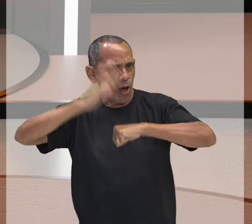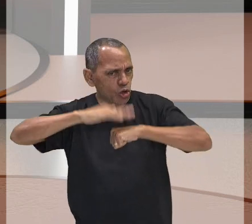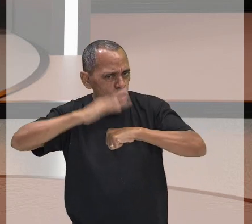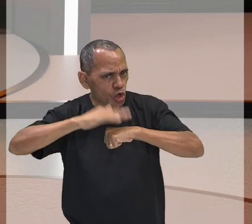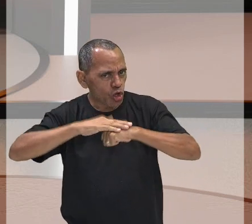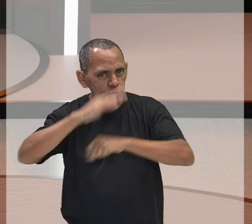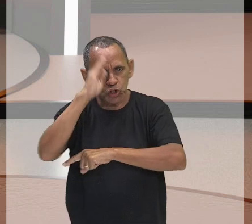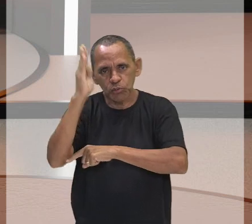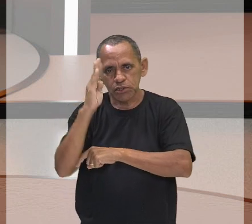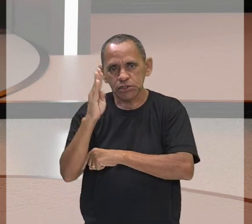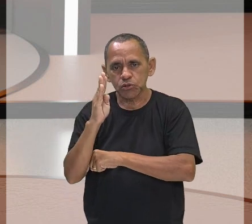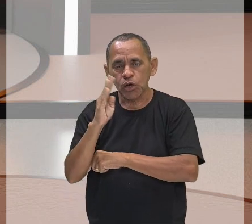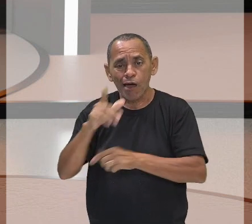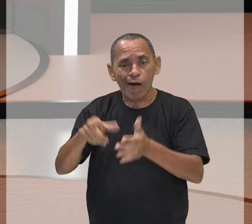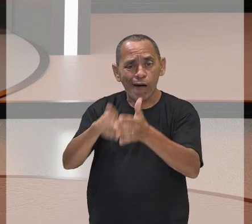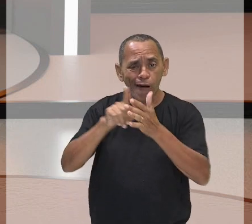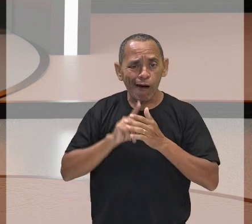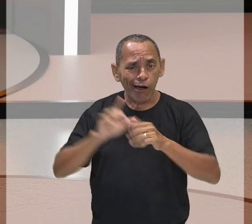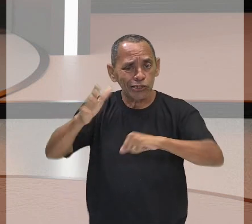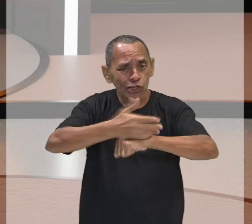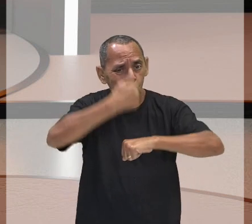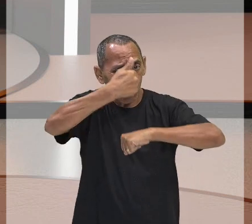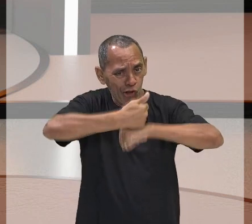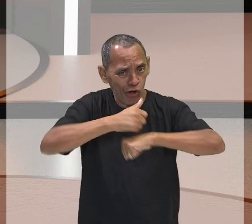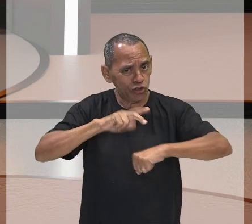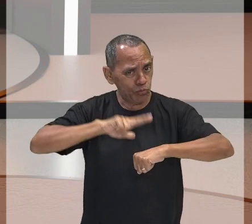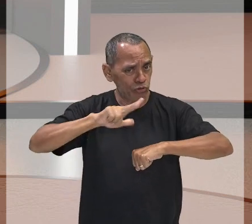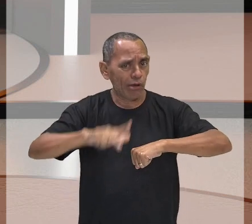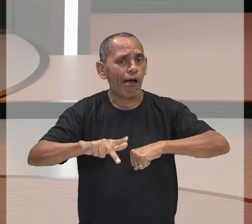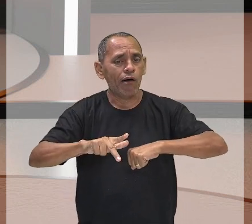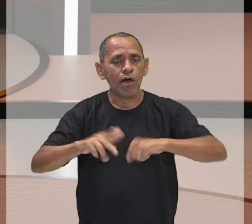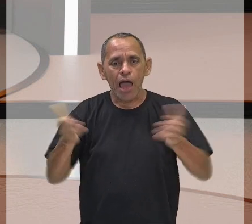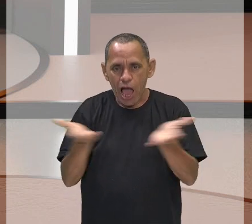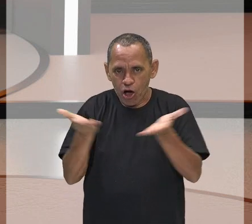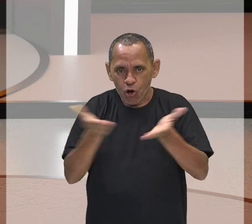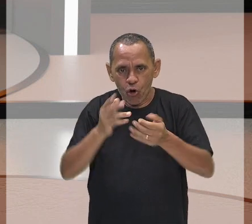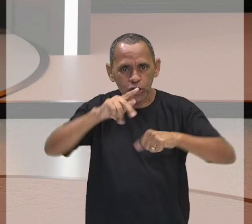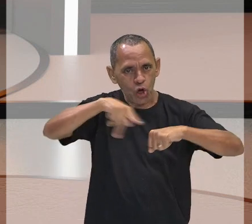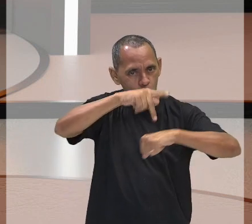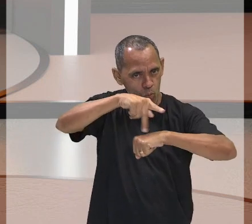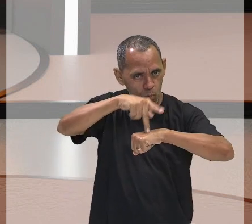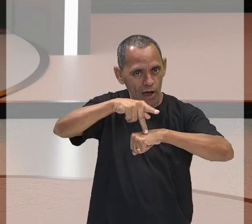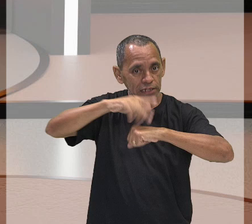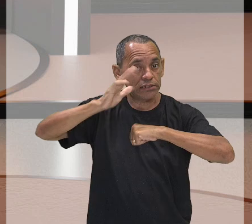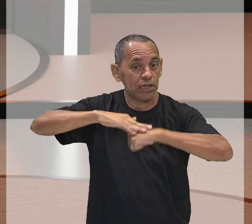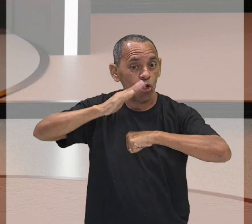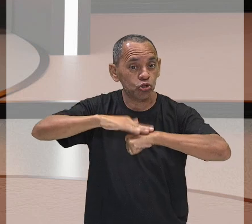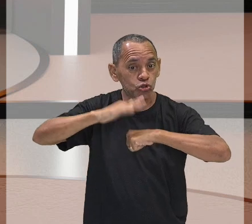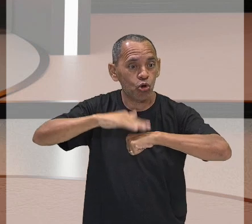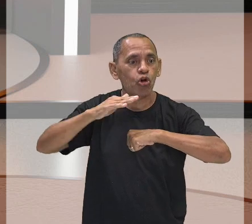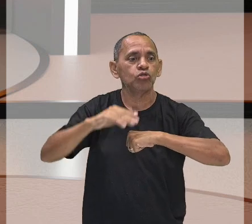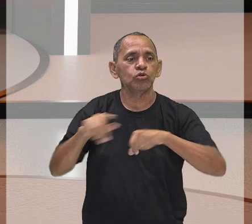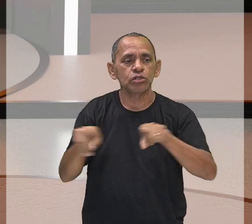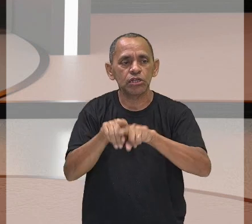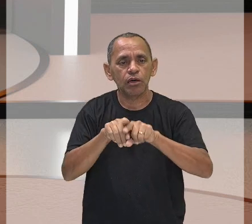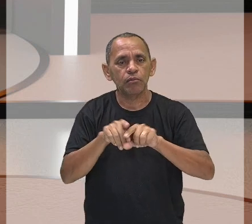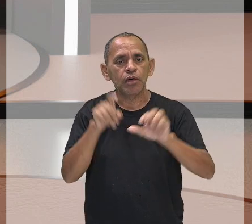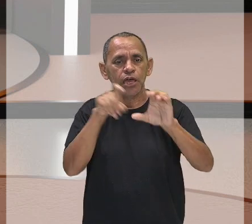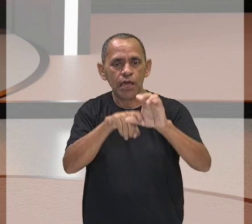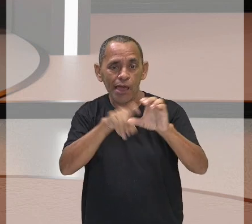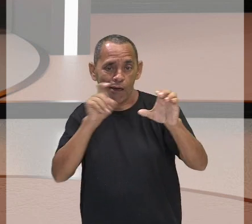uma colônia portuguesa e passou a ser, de fato, um país autônomo, independente,